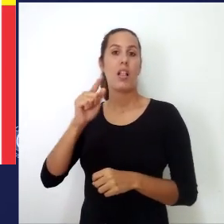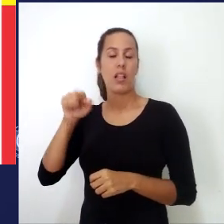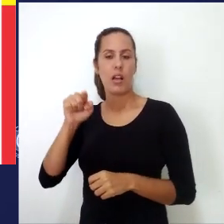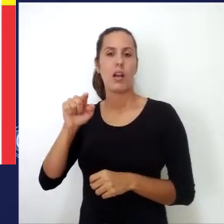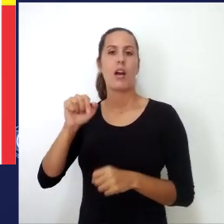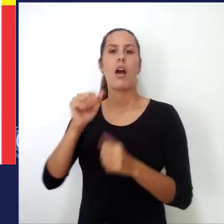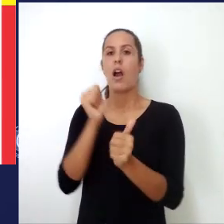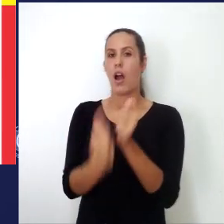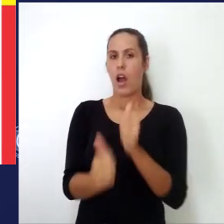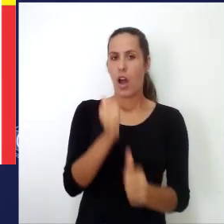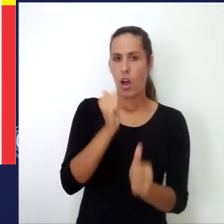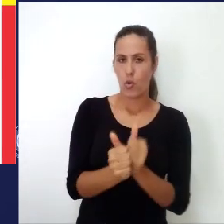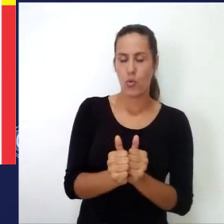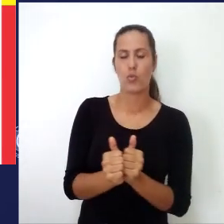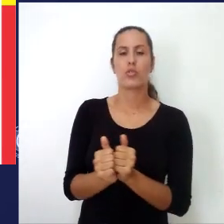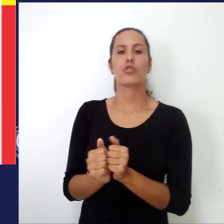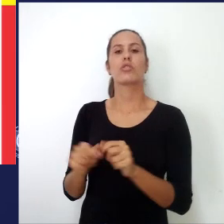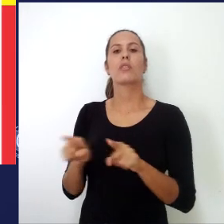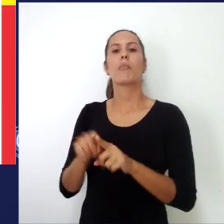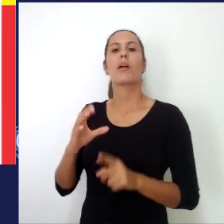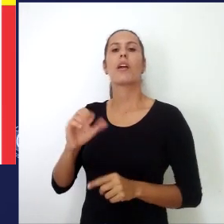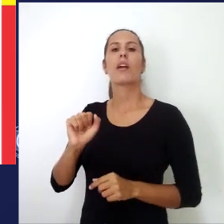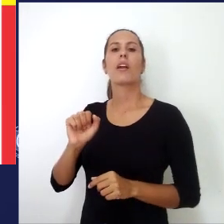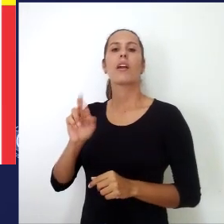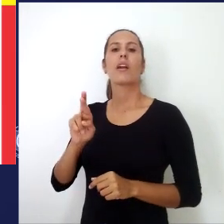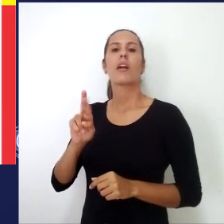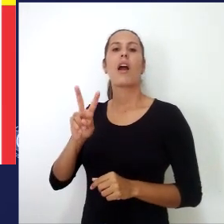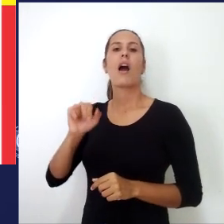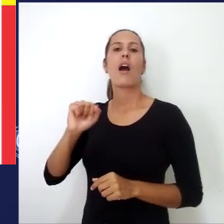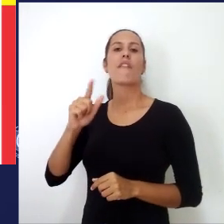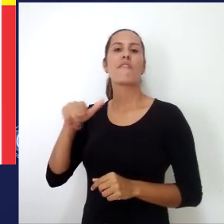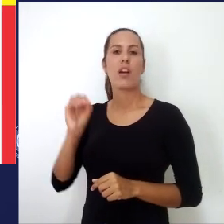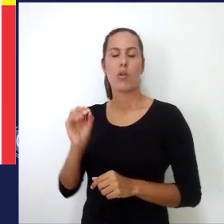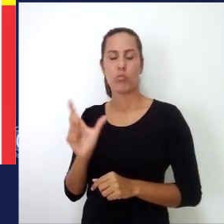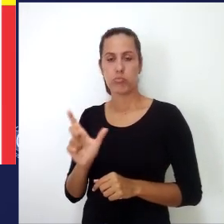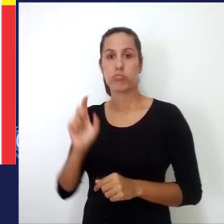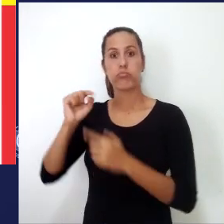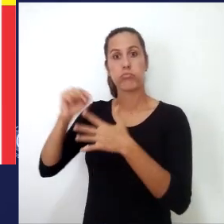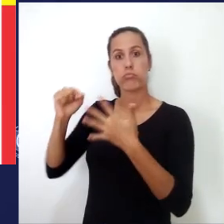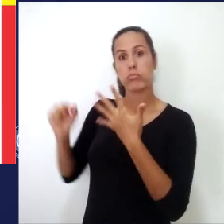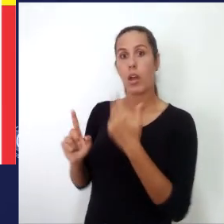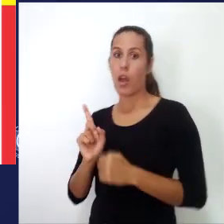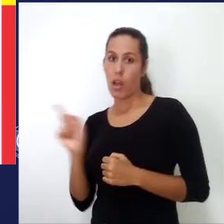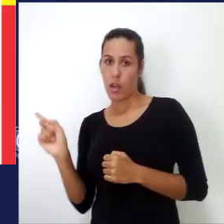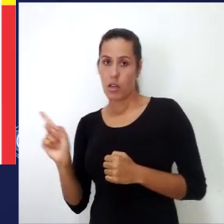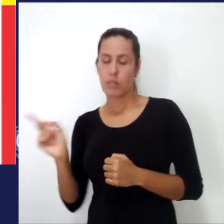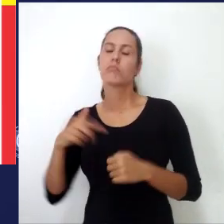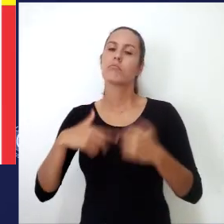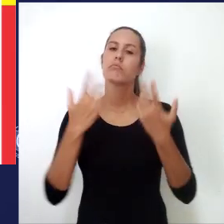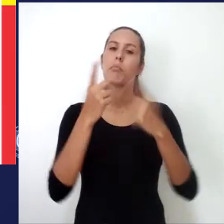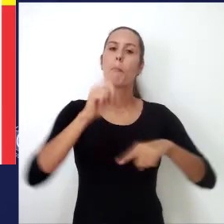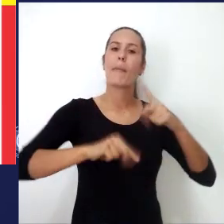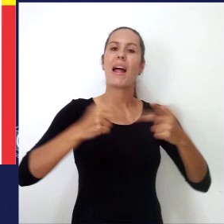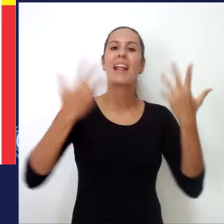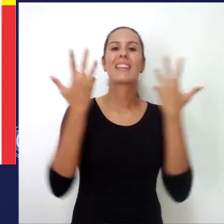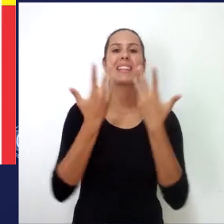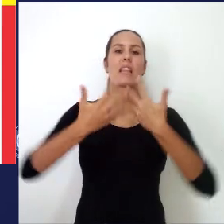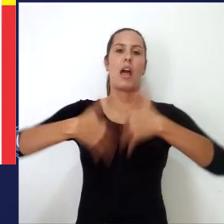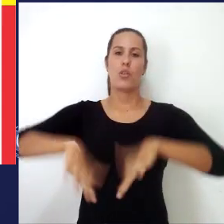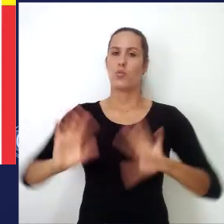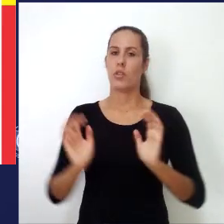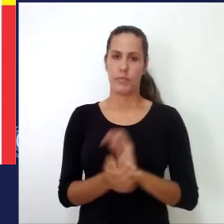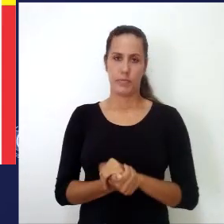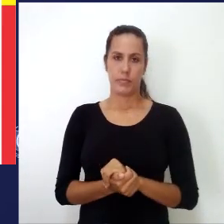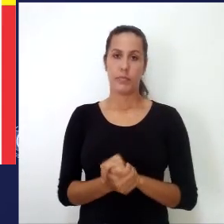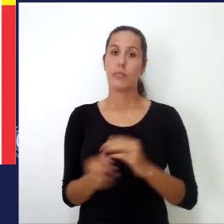o carvão. Todos esses materiais que vocês estão observando aí na telinha, eles são materiais que são naturais.